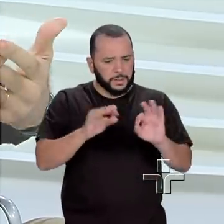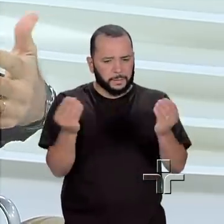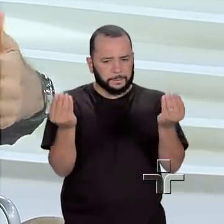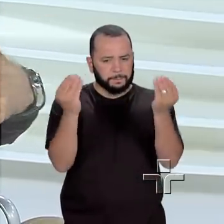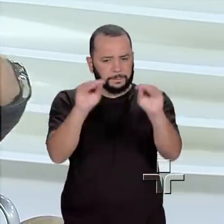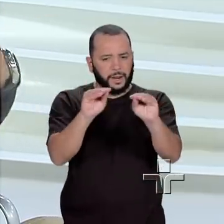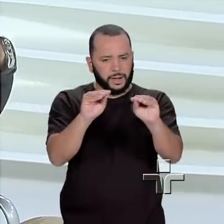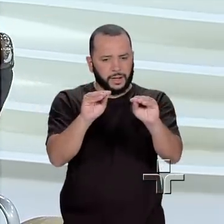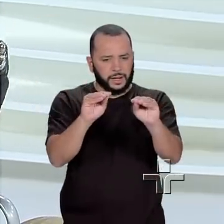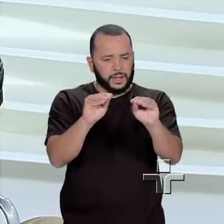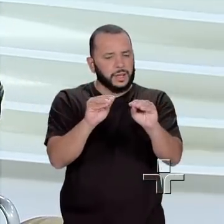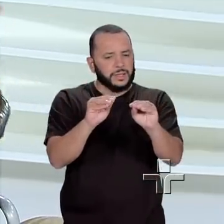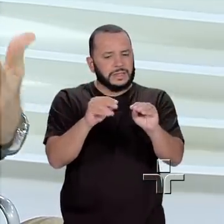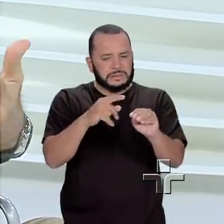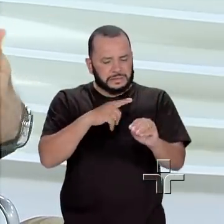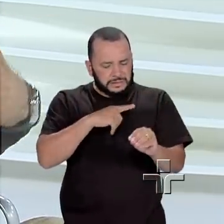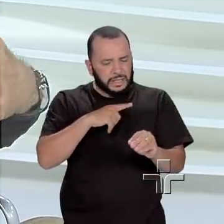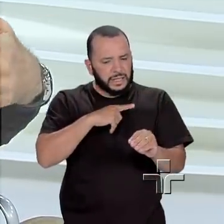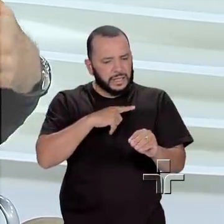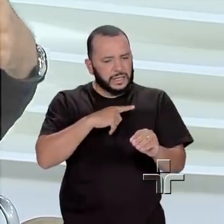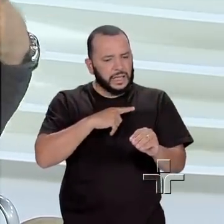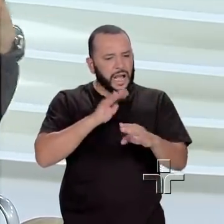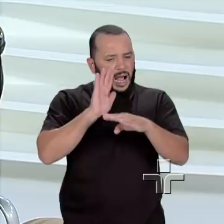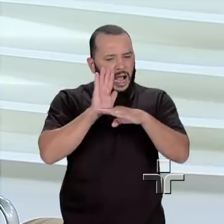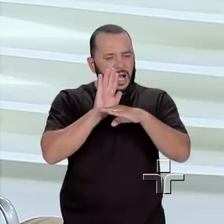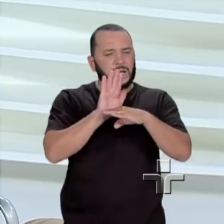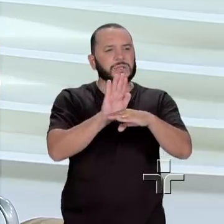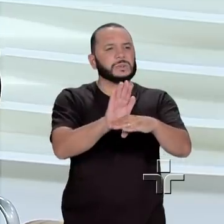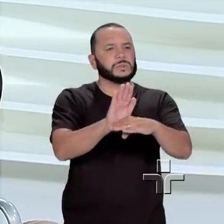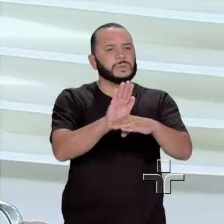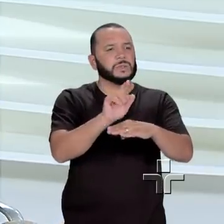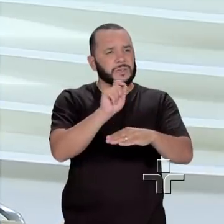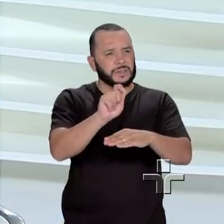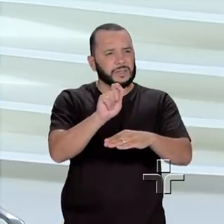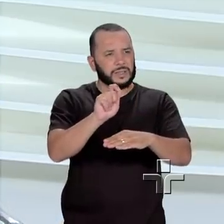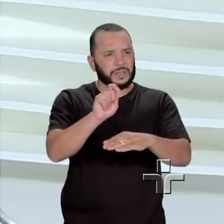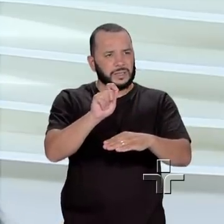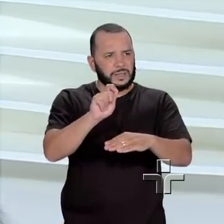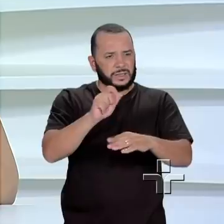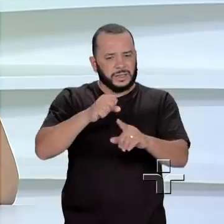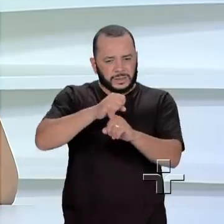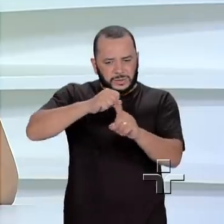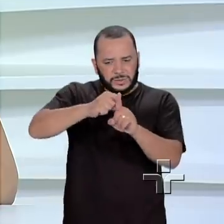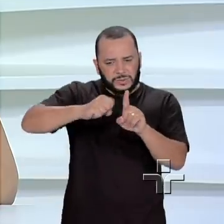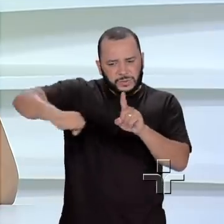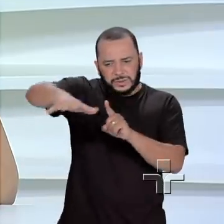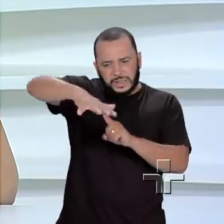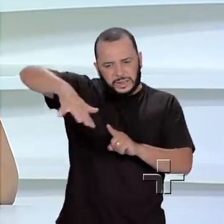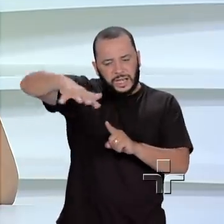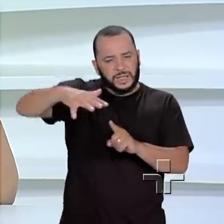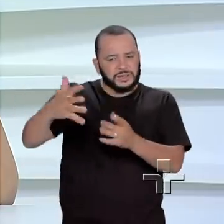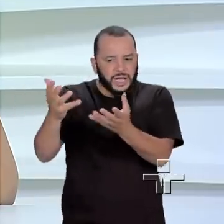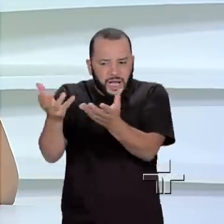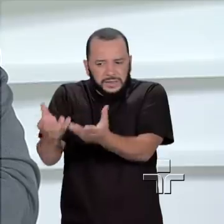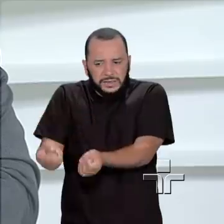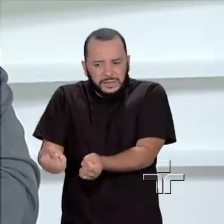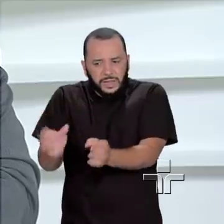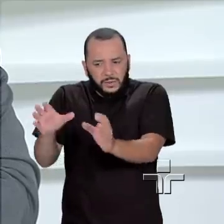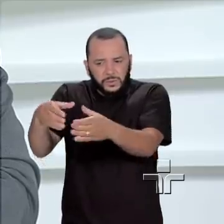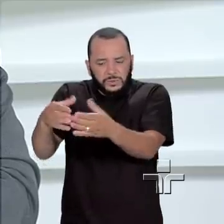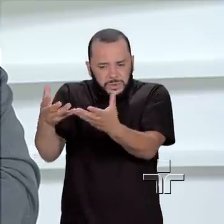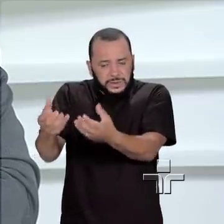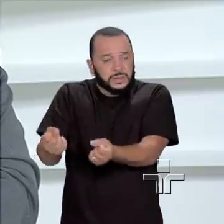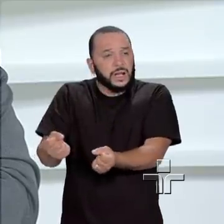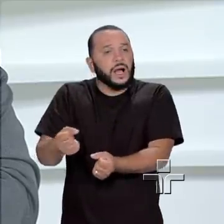carrega com isso uma visão de mundo que é minimamente aceita, nem que seja por um conjunto pequeno de pessoas? Bom